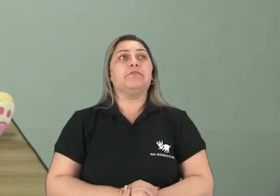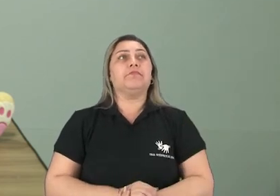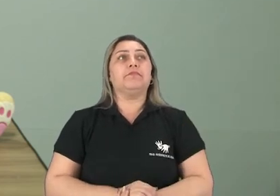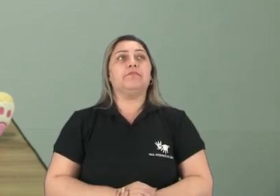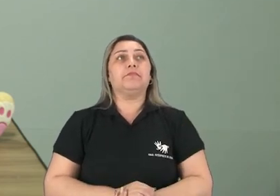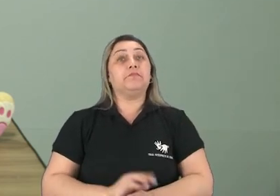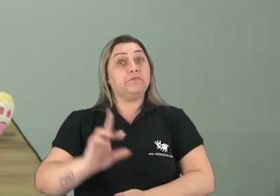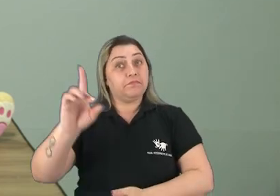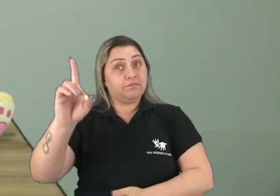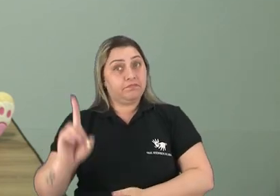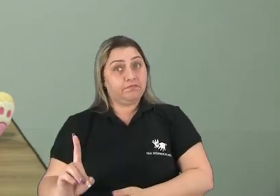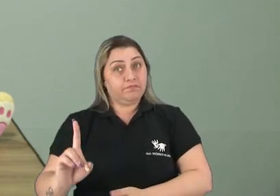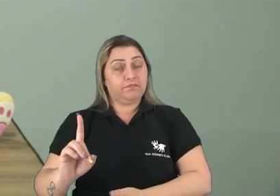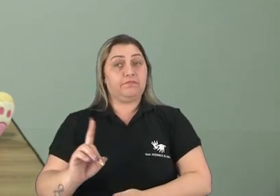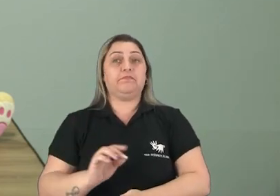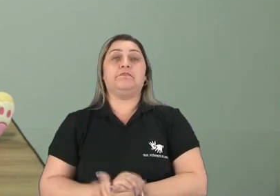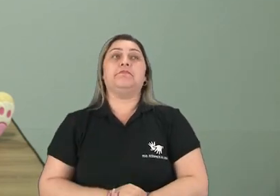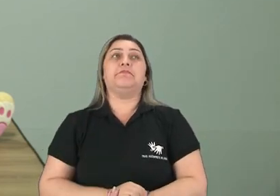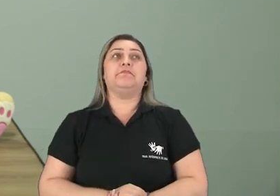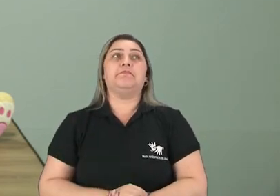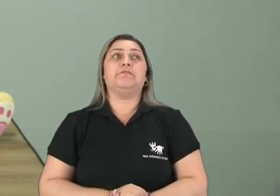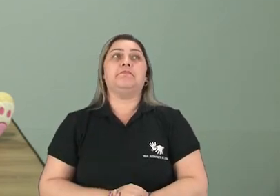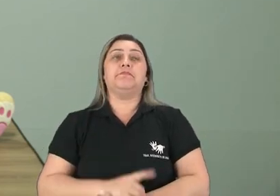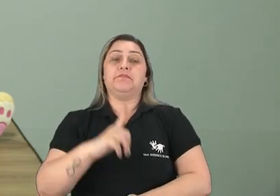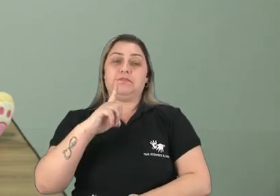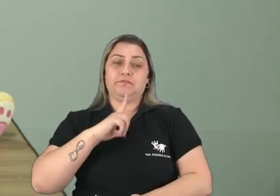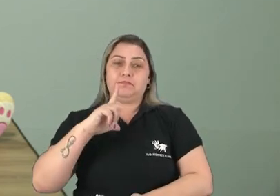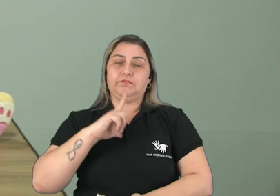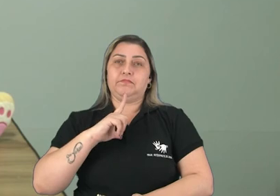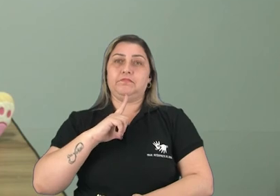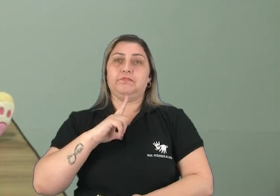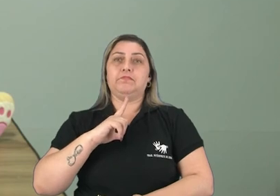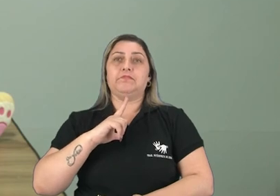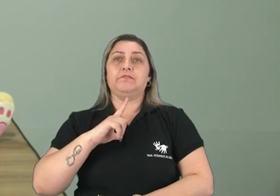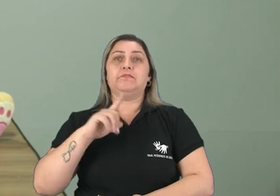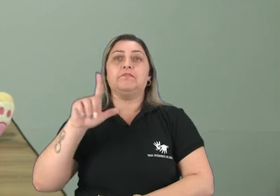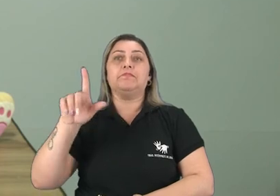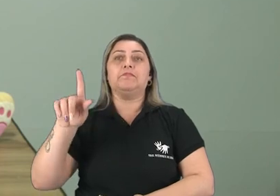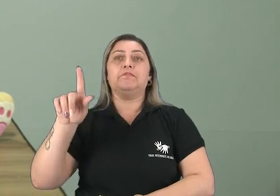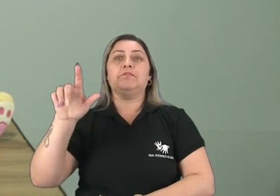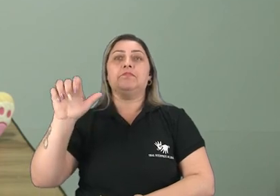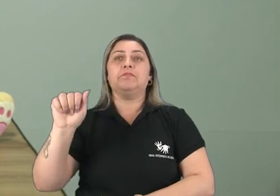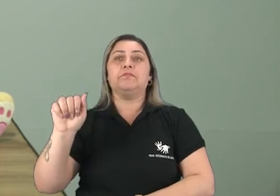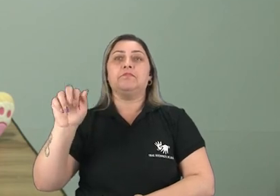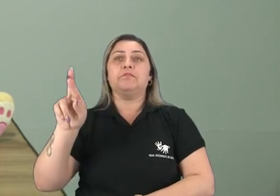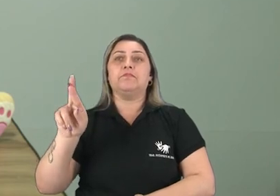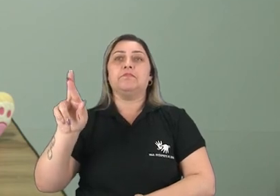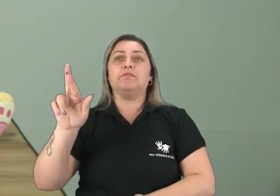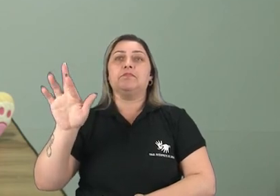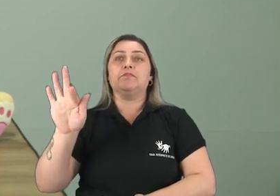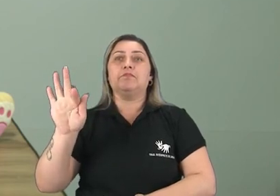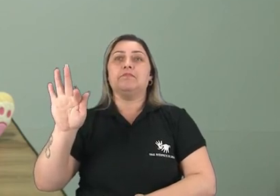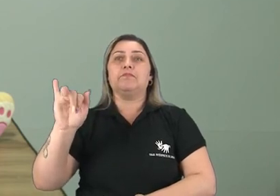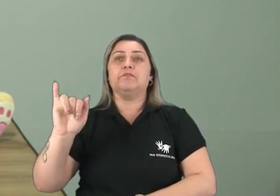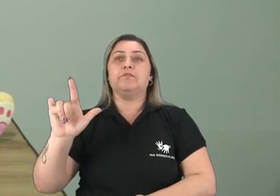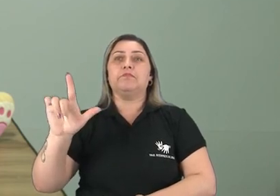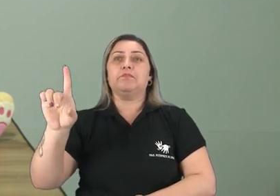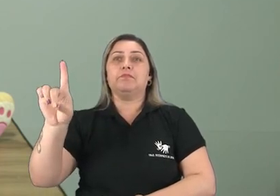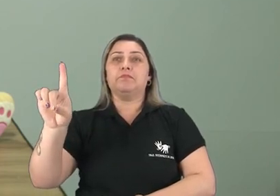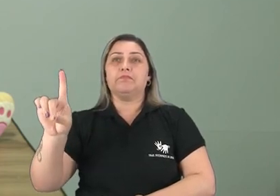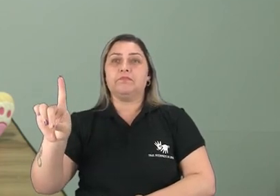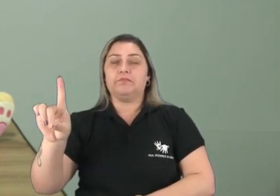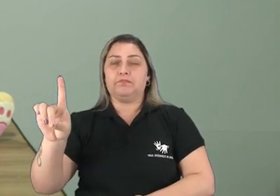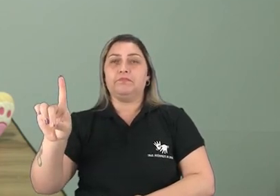E do lado direito? Do lado direito ele tem o Garfield, isso mesmo. Garfield